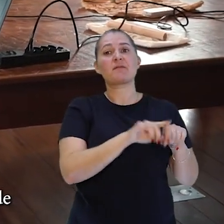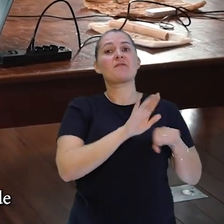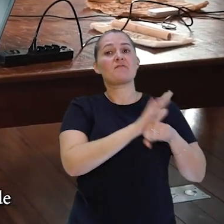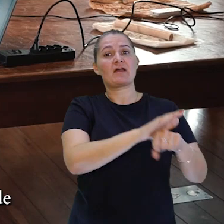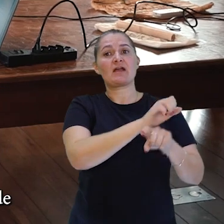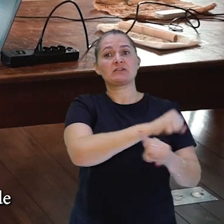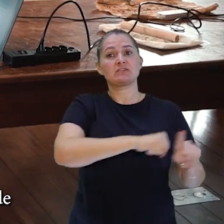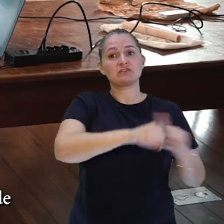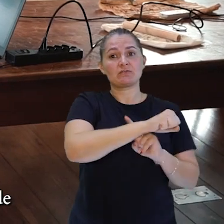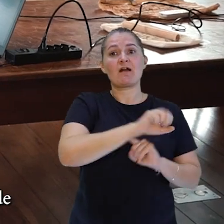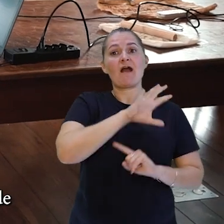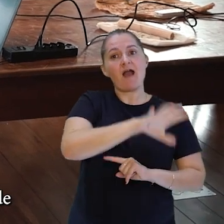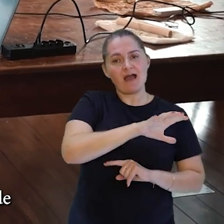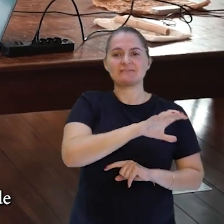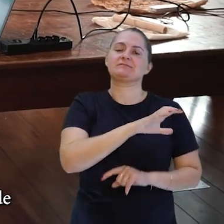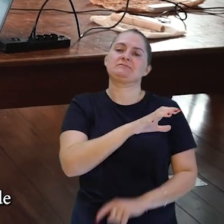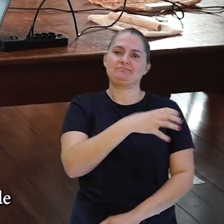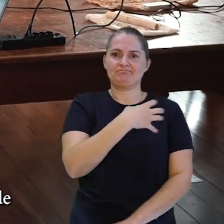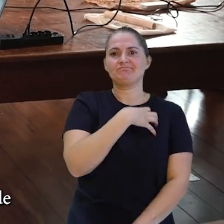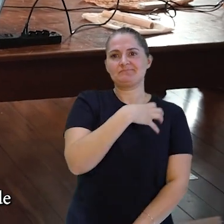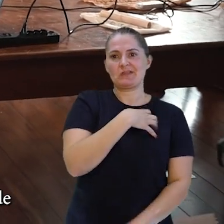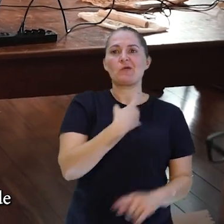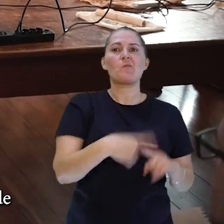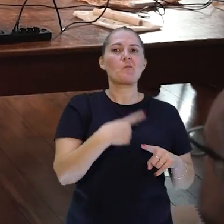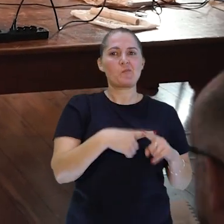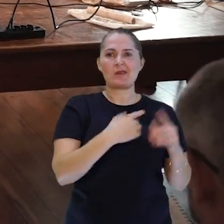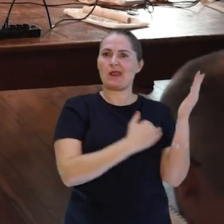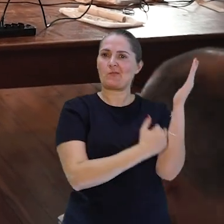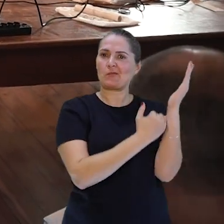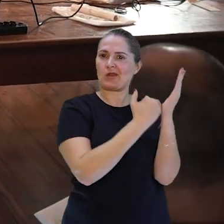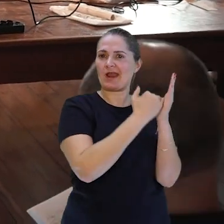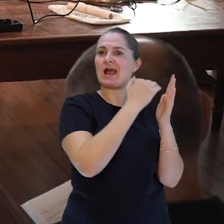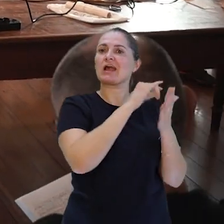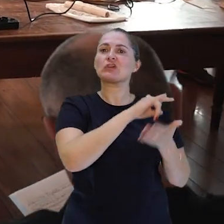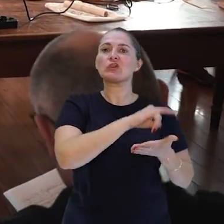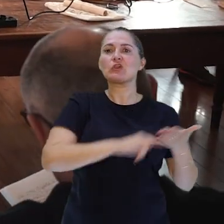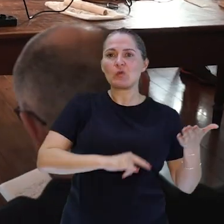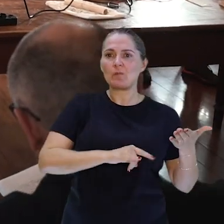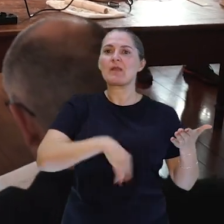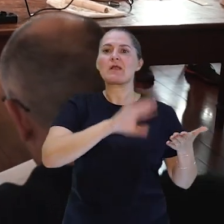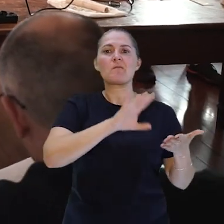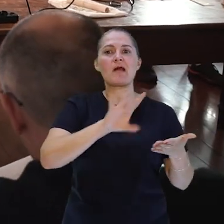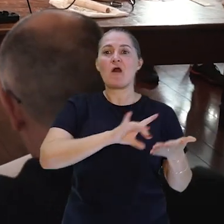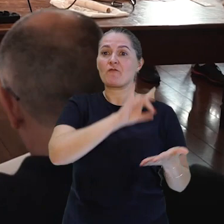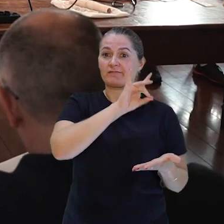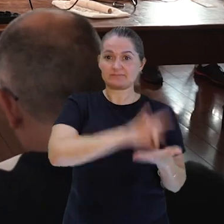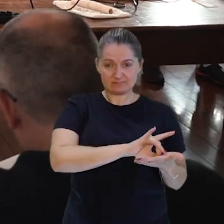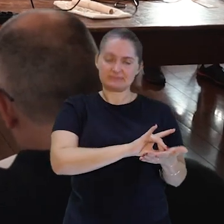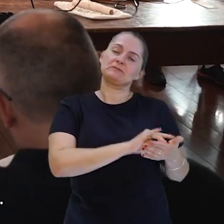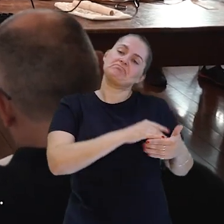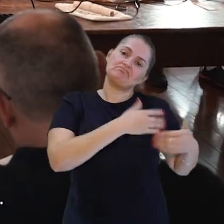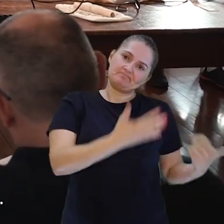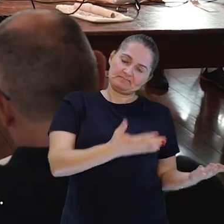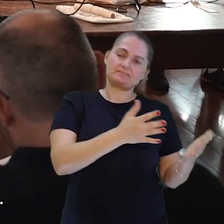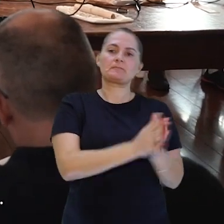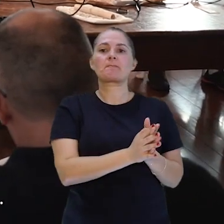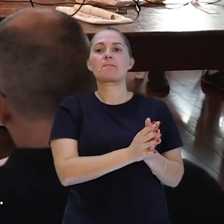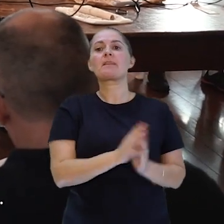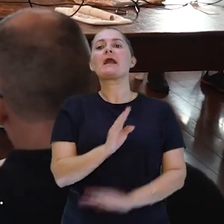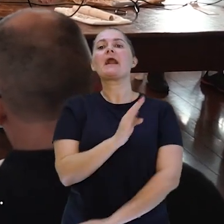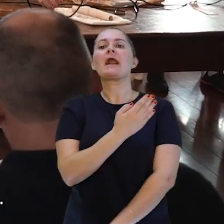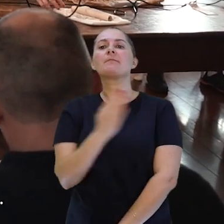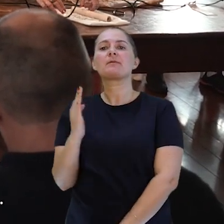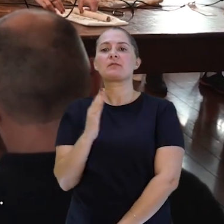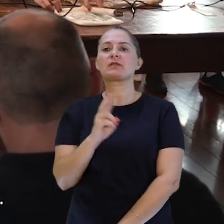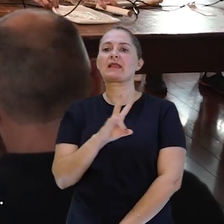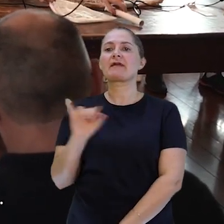ele também vai ter essa função de auxílio também à sociedade nessas questões burocráticas, porque geralmente os documentos eles são mais